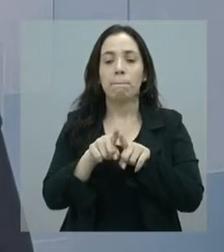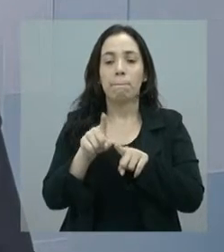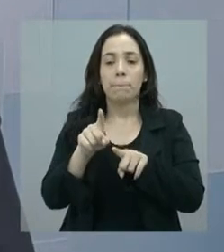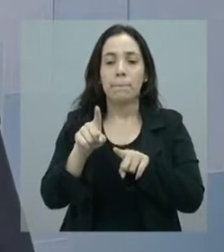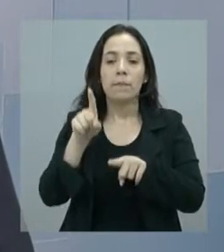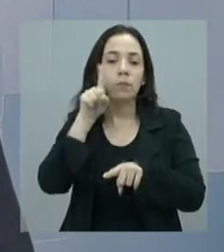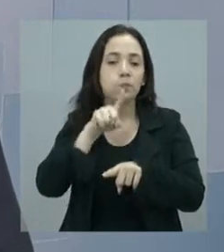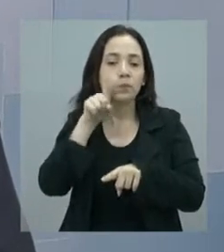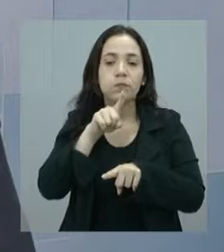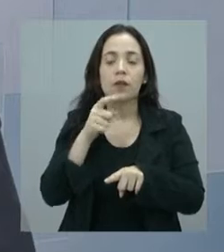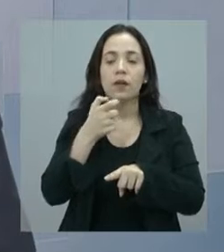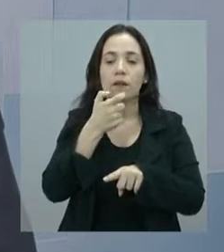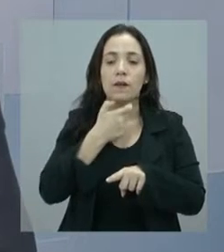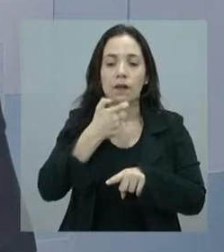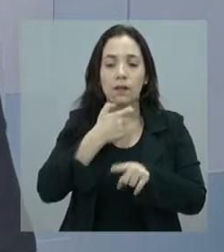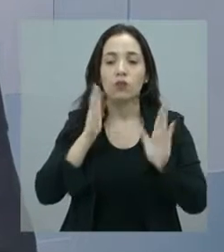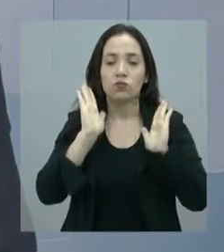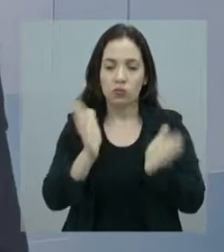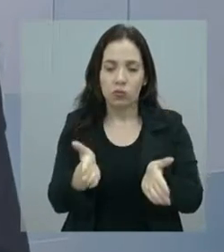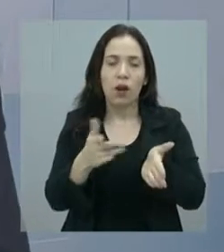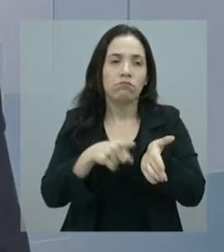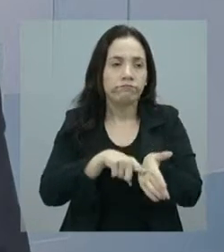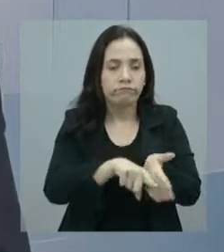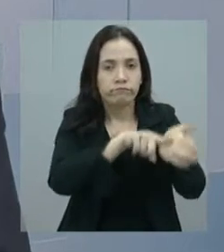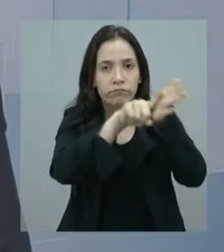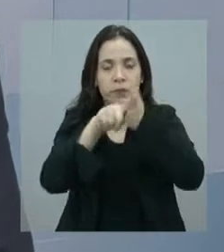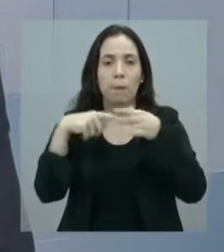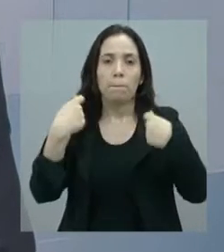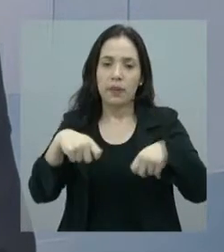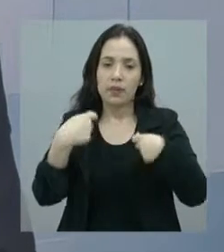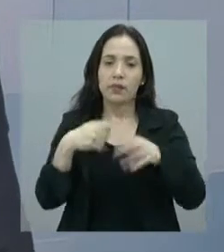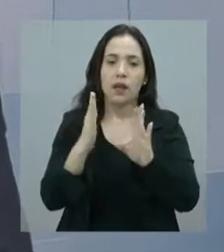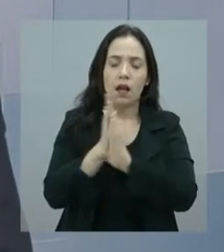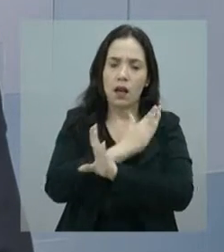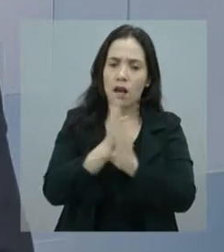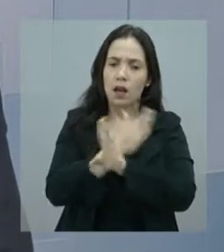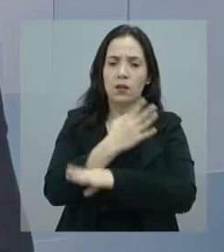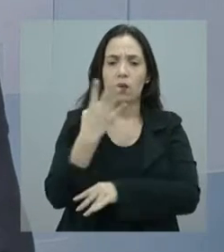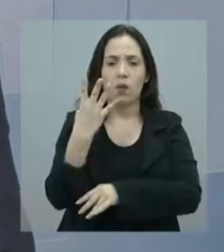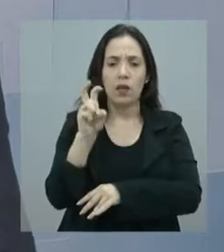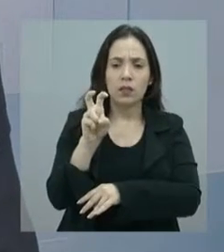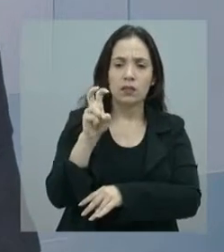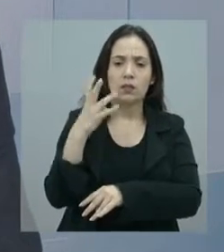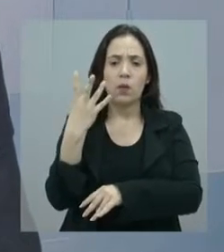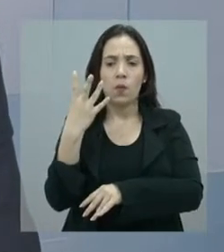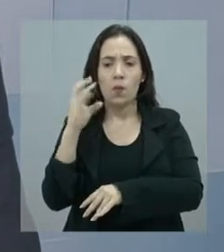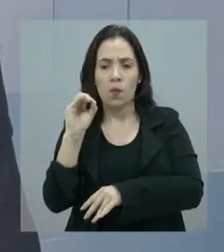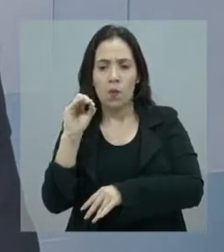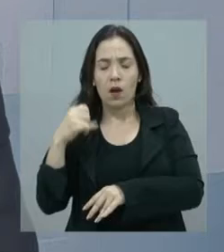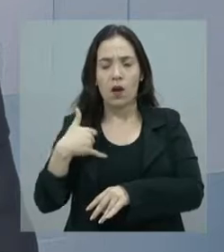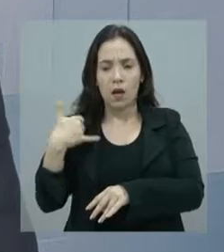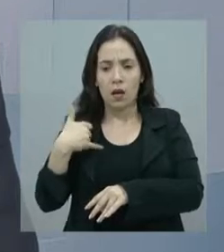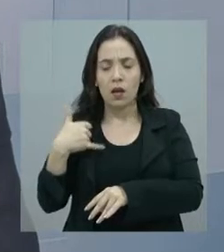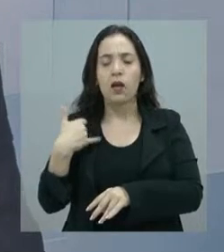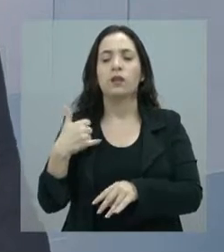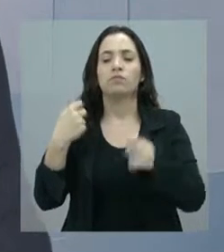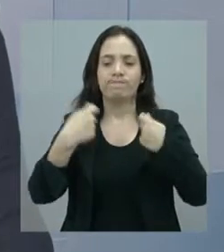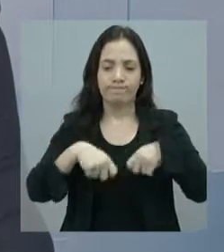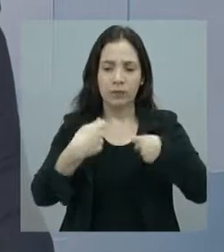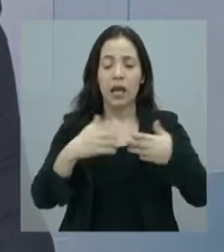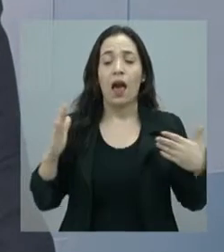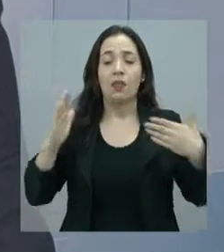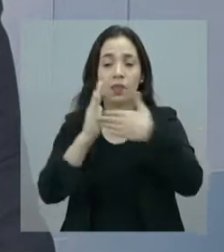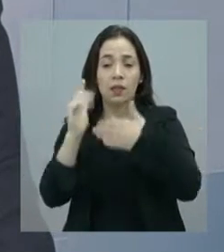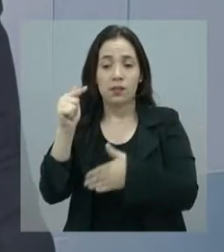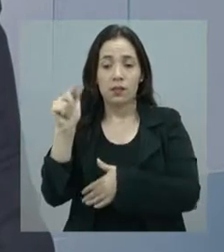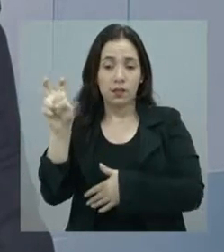Associação Inglesa, elas já defendem começar mais cedo, alguns de 45, outros 40, indo até 75. Ou então, quando a pessoa